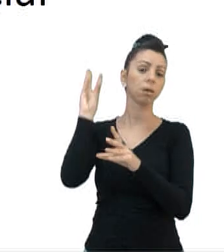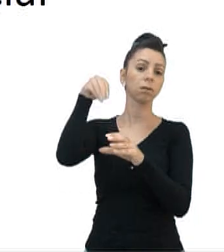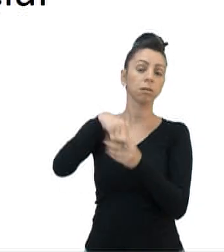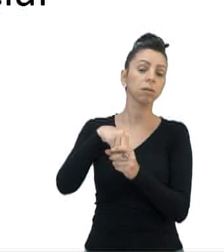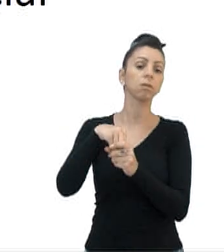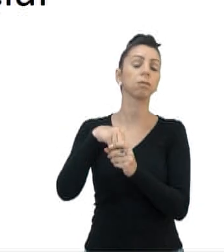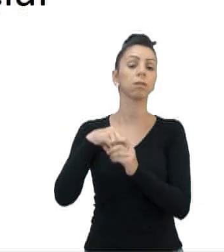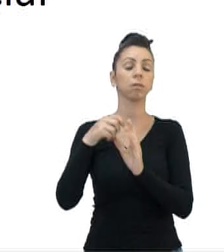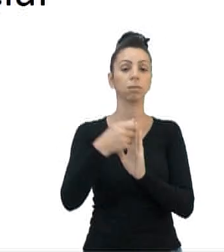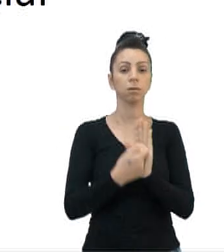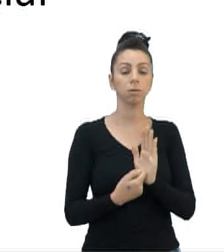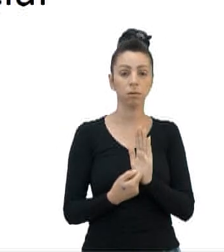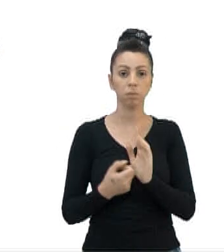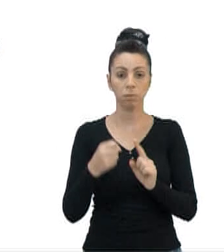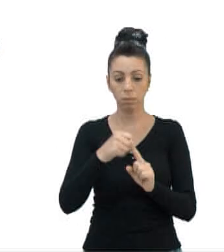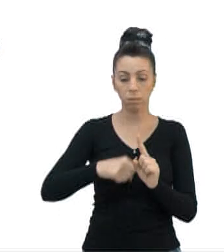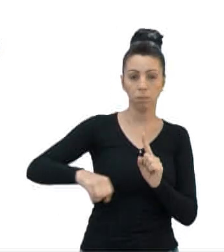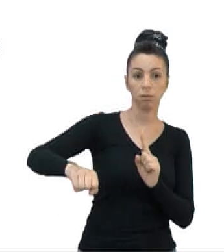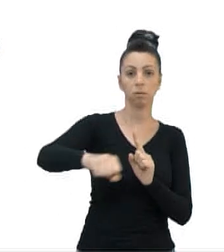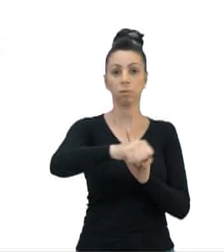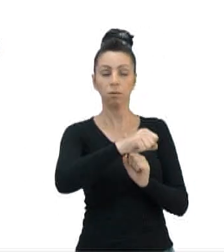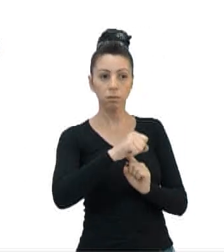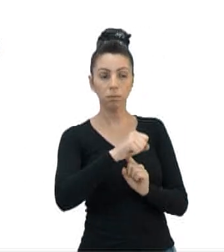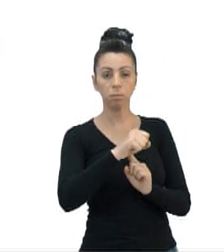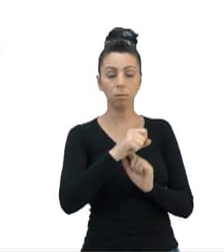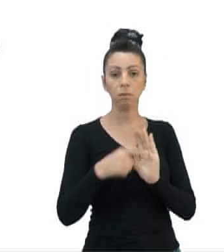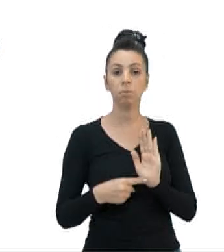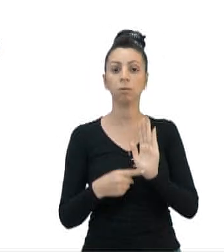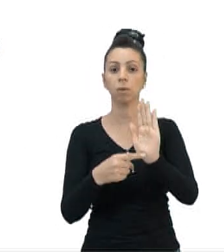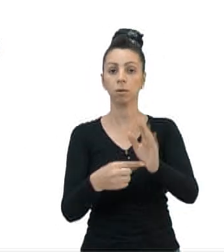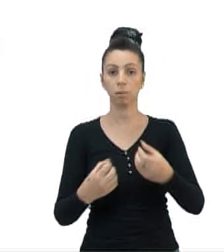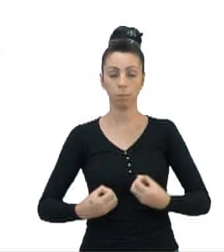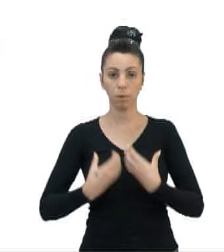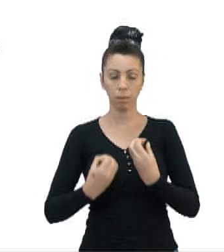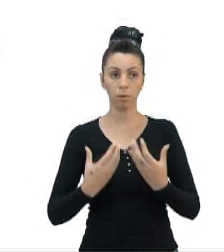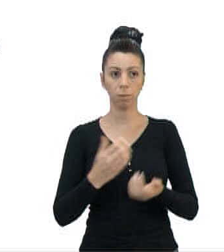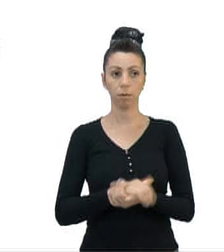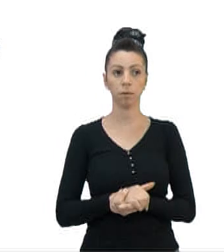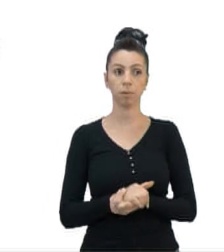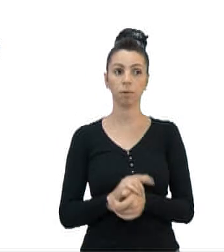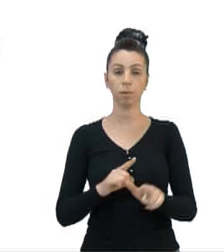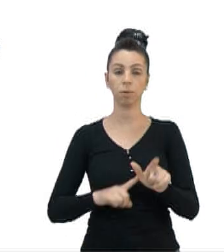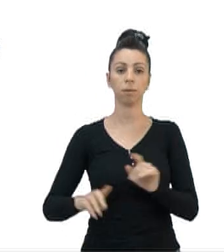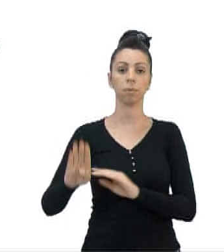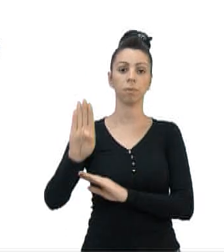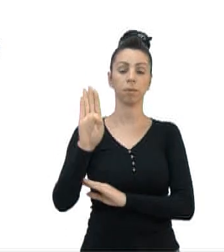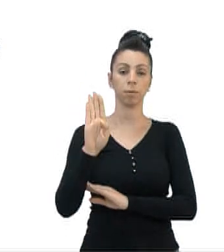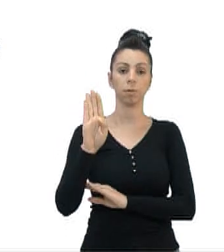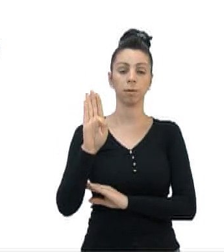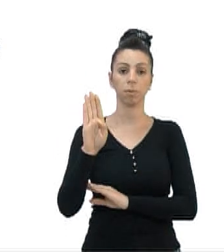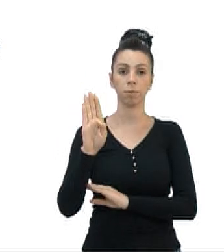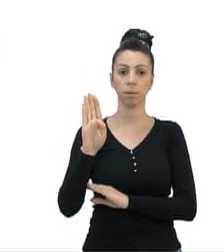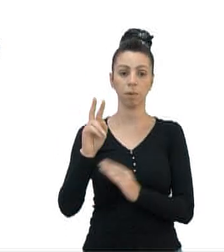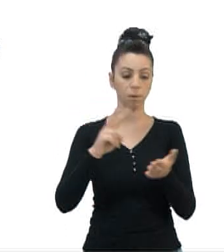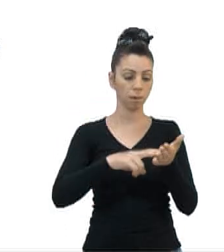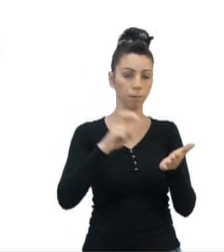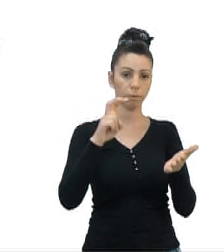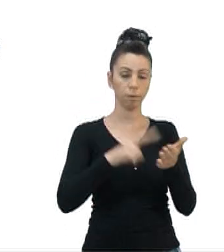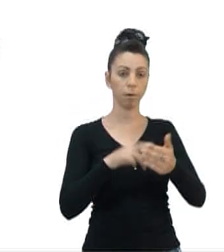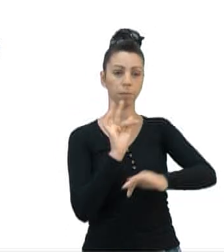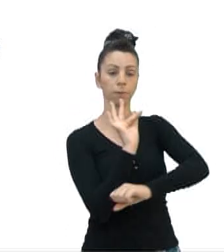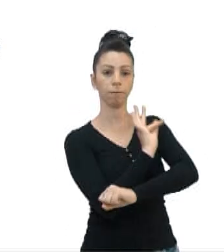social retrata o poema? Deixa eu ver se tem mais alguma. Letra B. O verbo na norma culta é pichar,